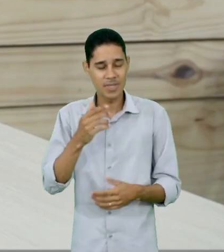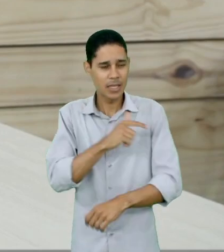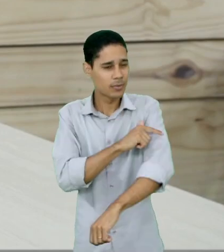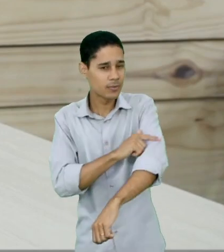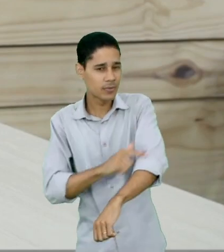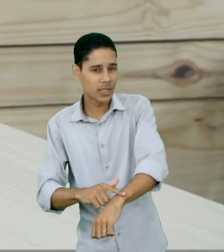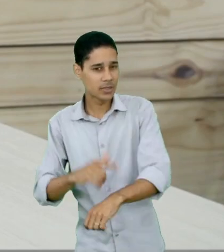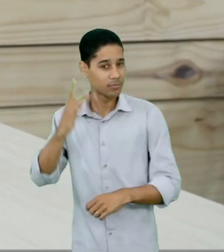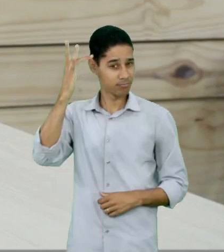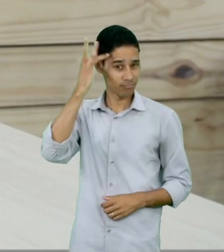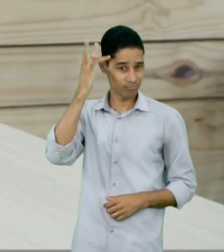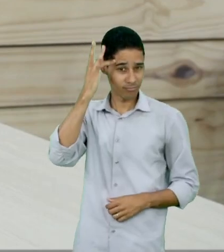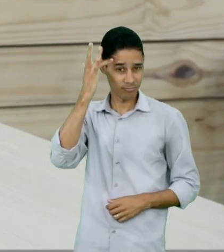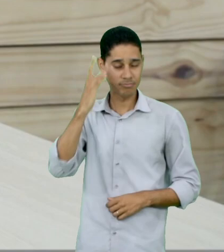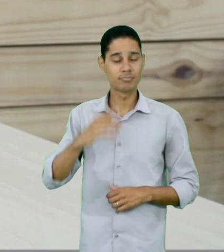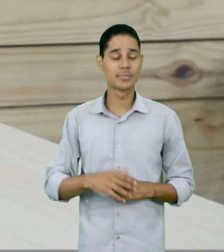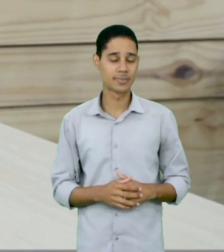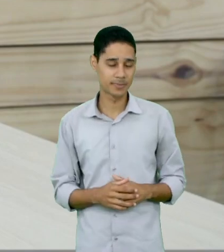de hoje,